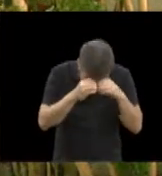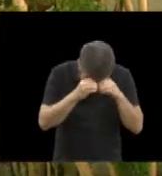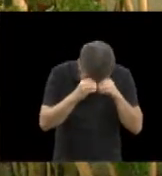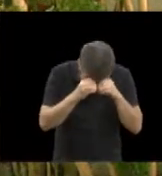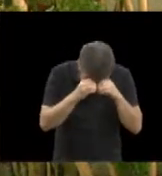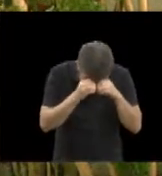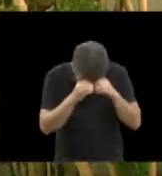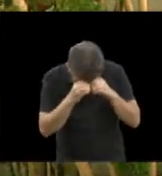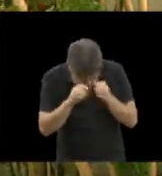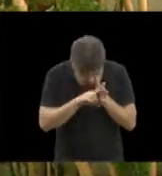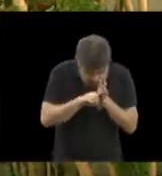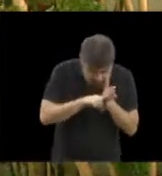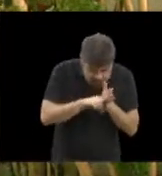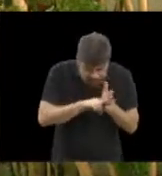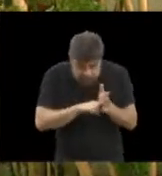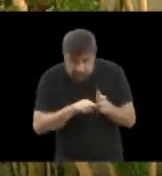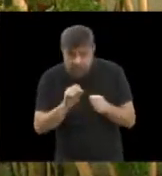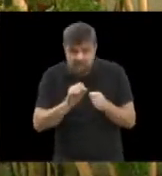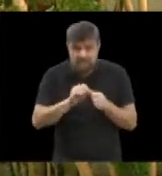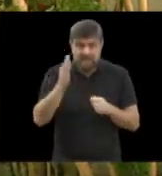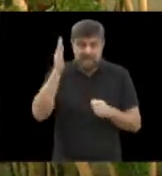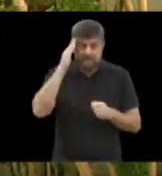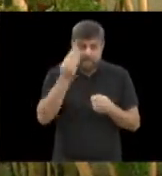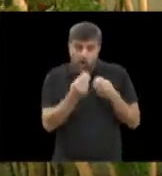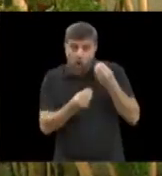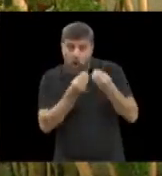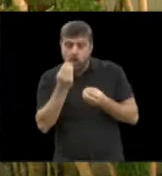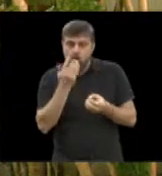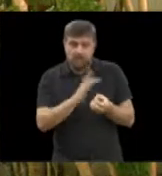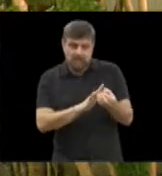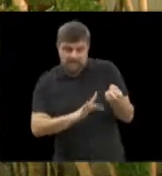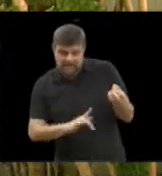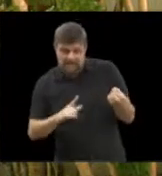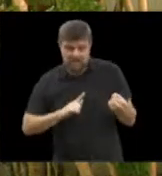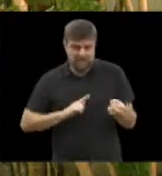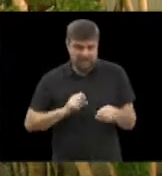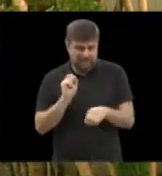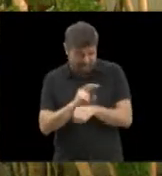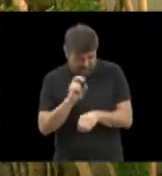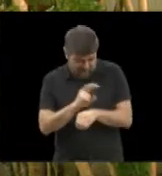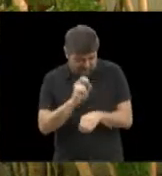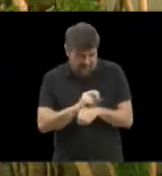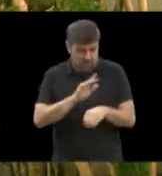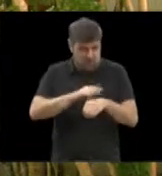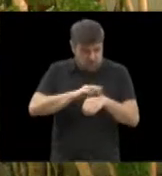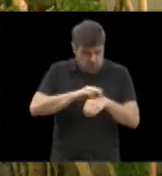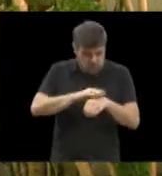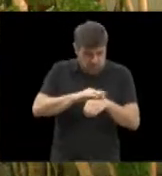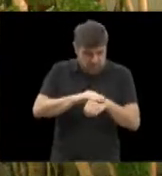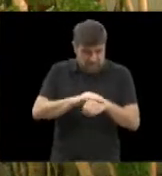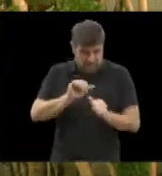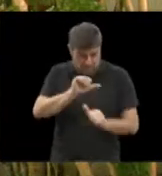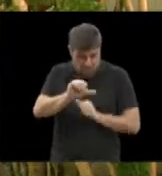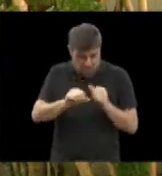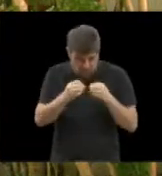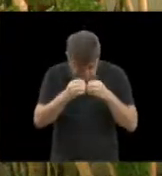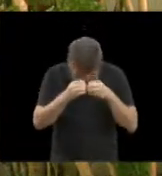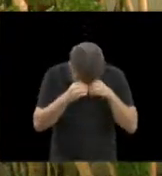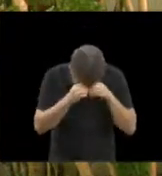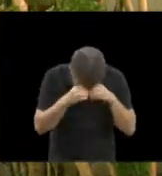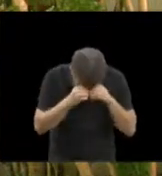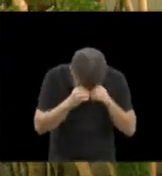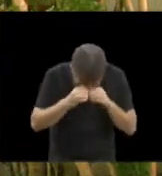laboratoriais. Aí você faz uma investigação sorológica. Tem alguma infecção, tem sorologia alterada, tem